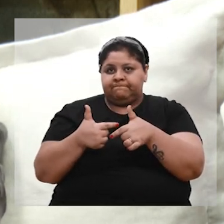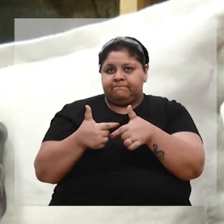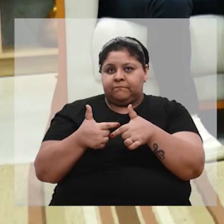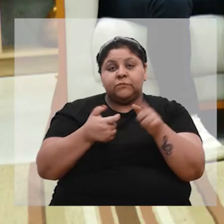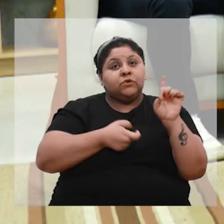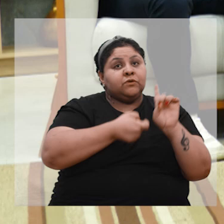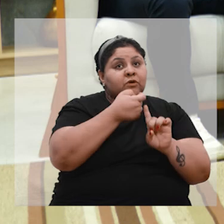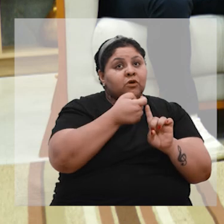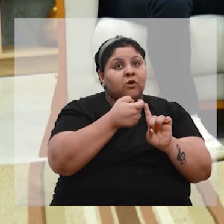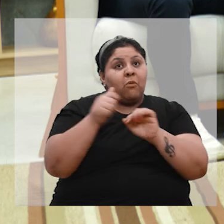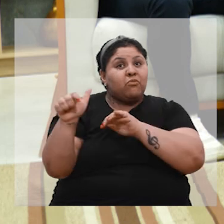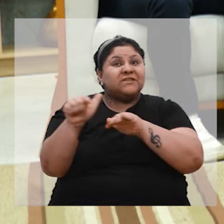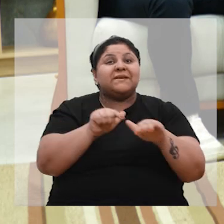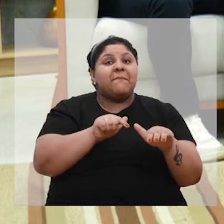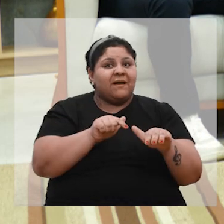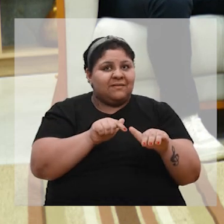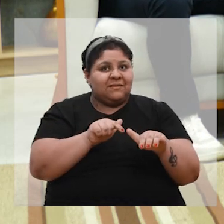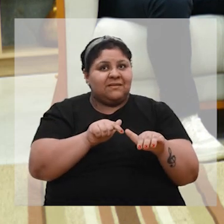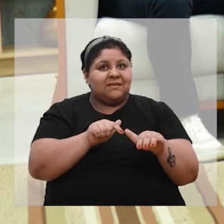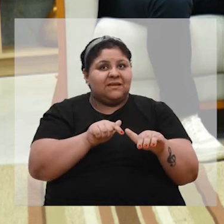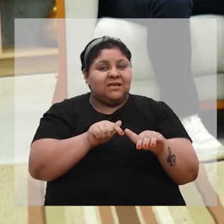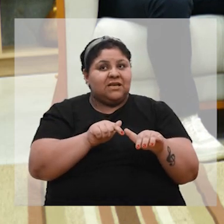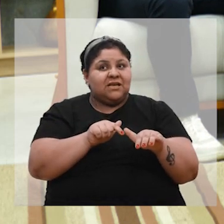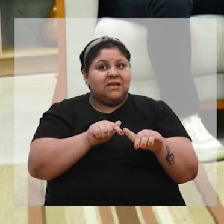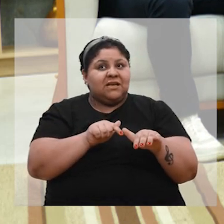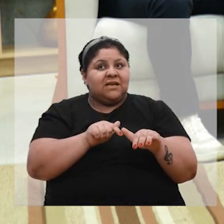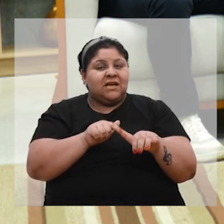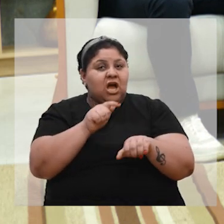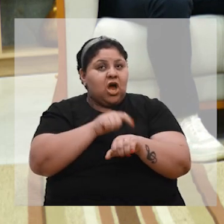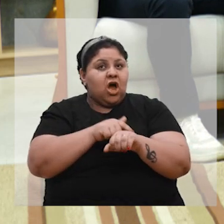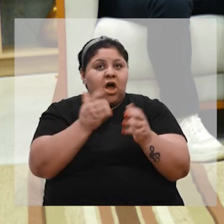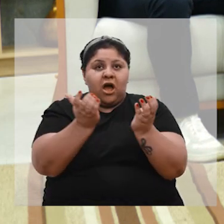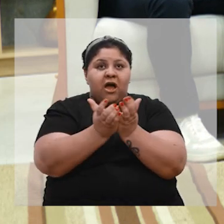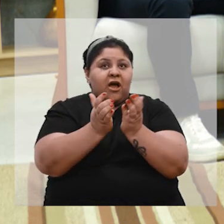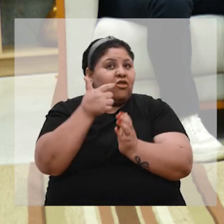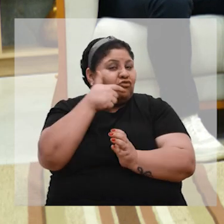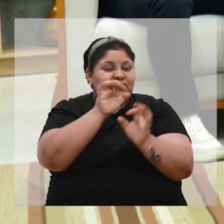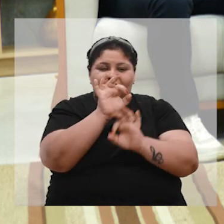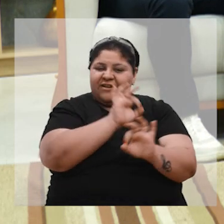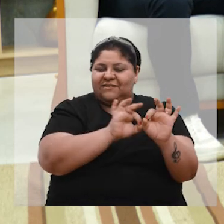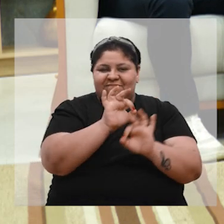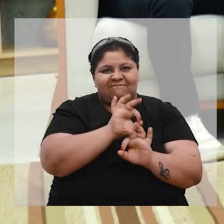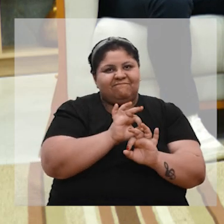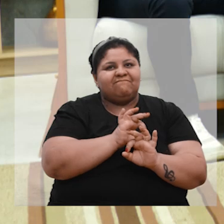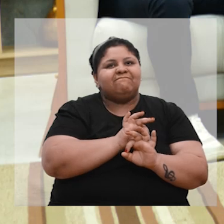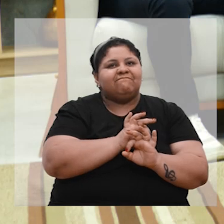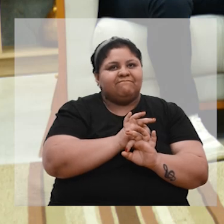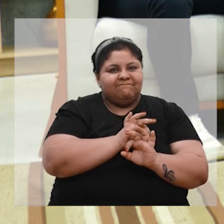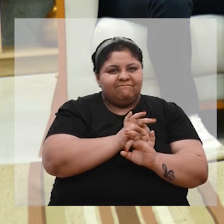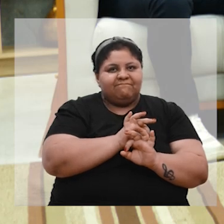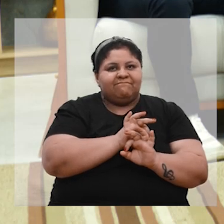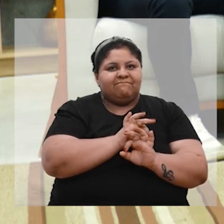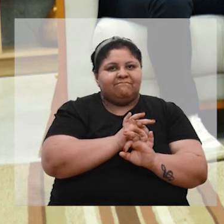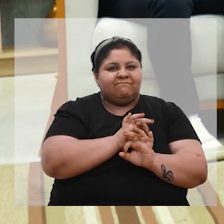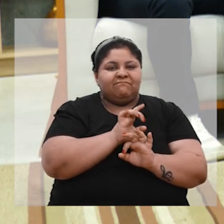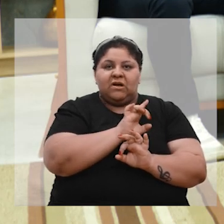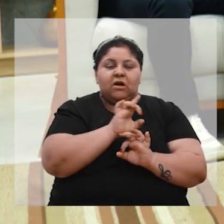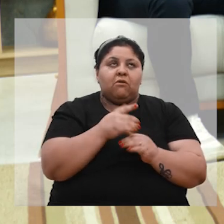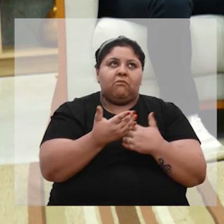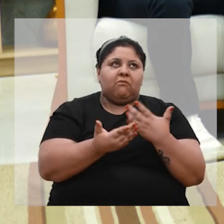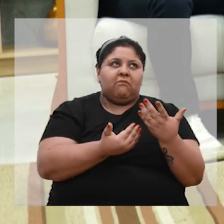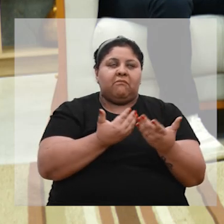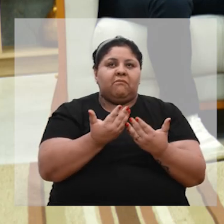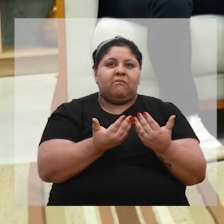mês. 4 horas por semana? Por semana. Hora aula, né? 4 horas por semana ele não consegue preparar. Eu te digo, não